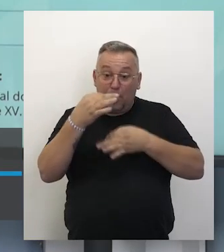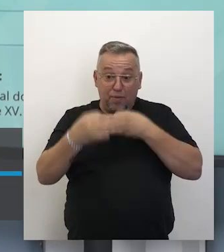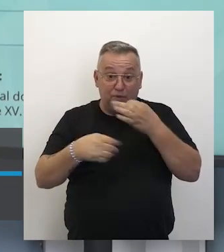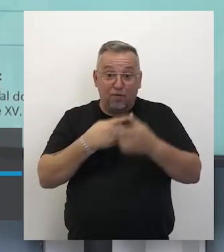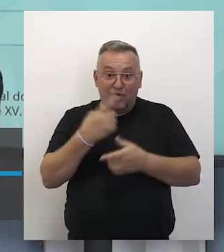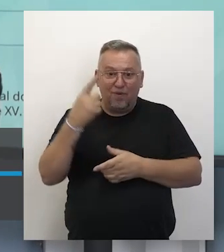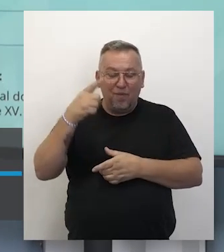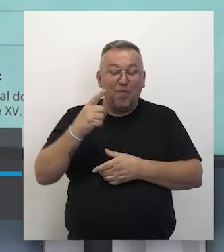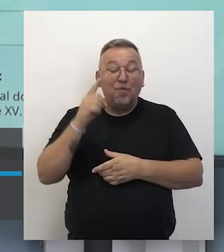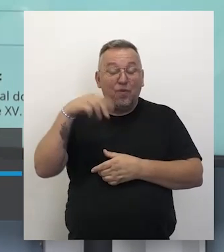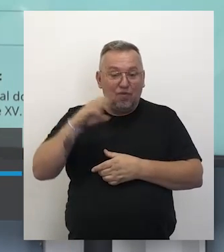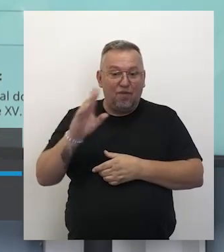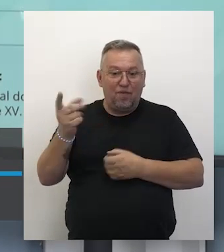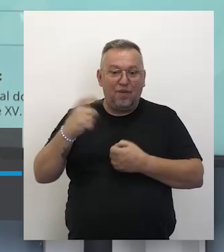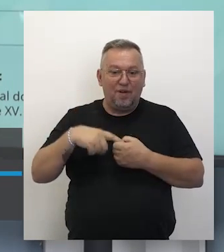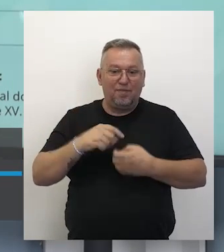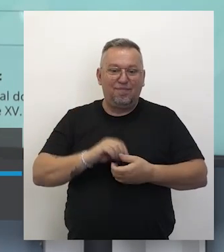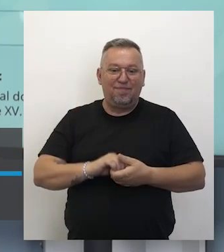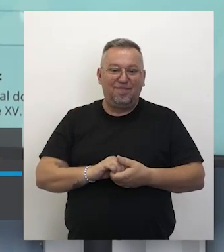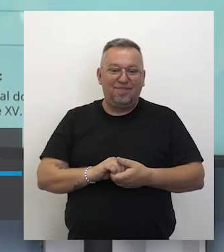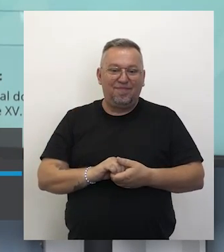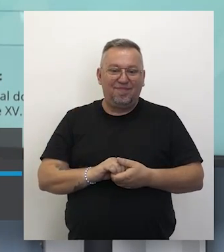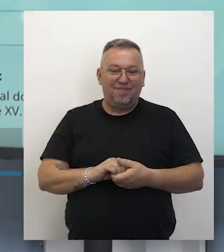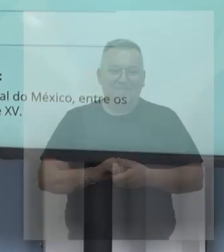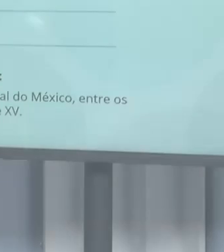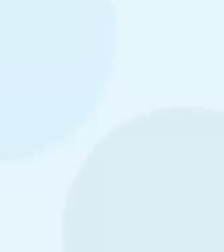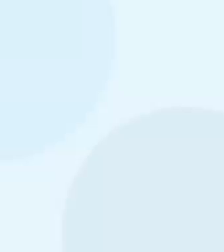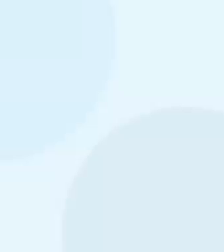Um minuto e voltamos.